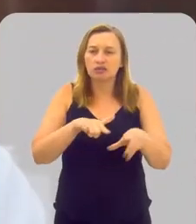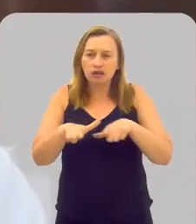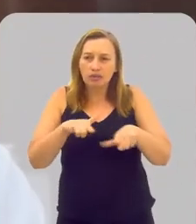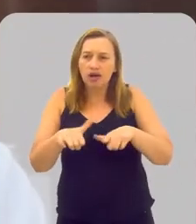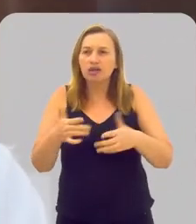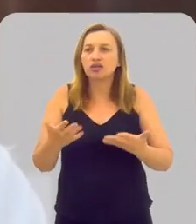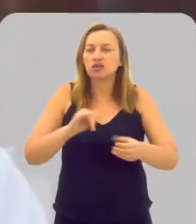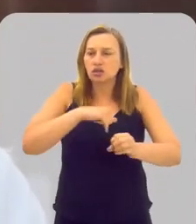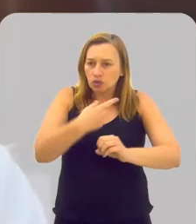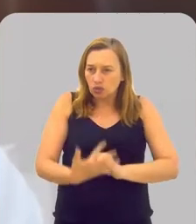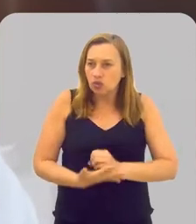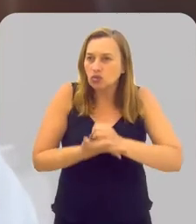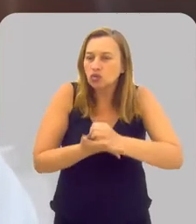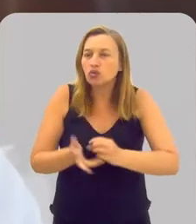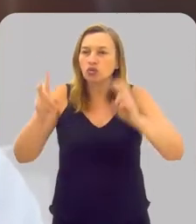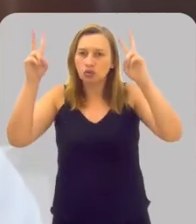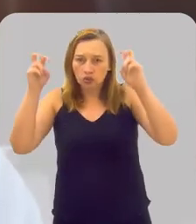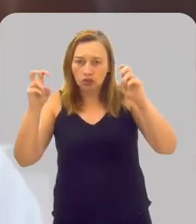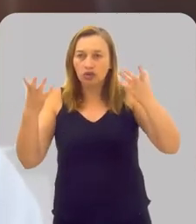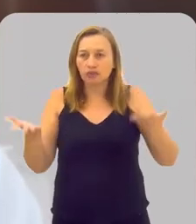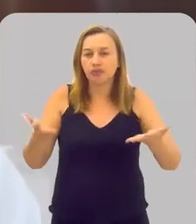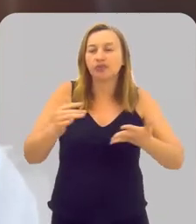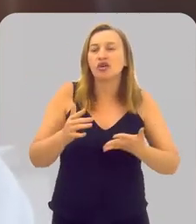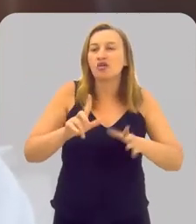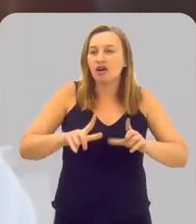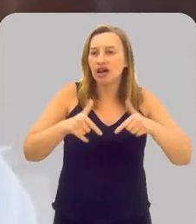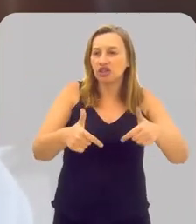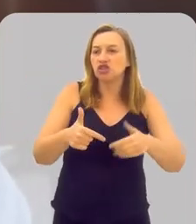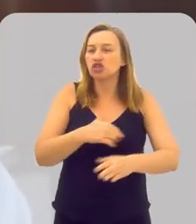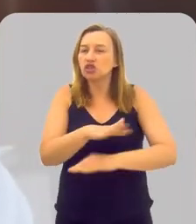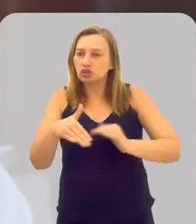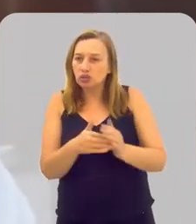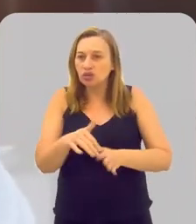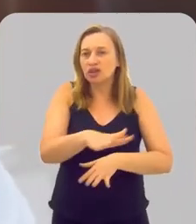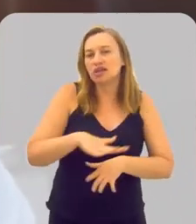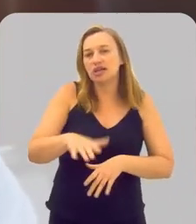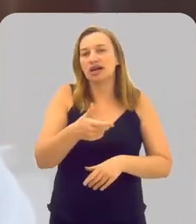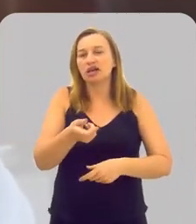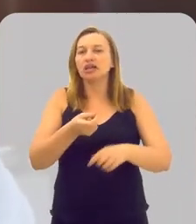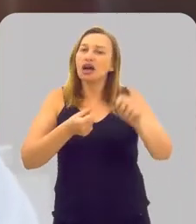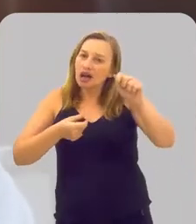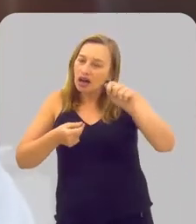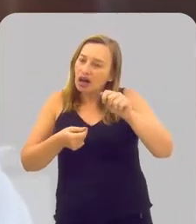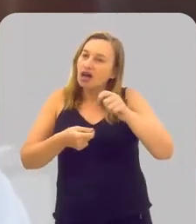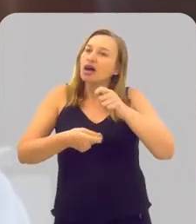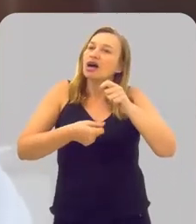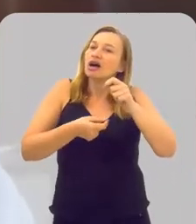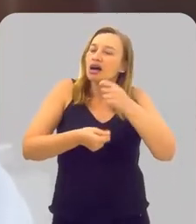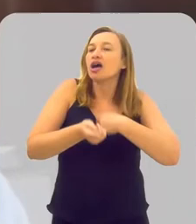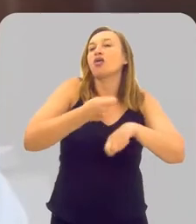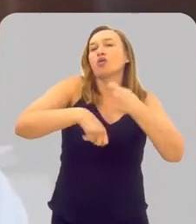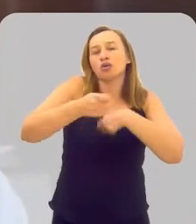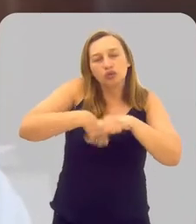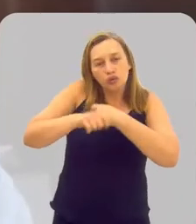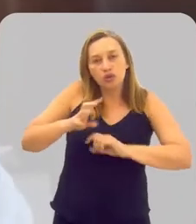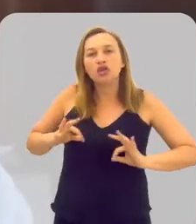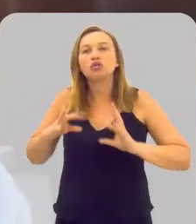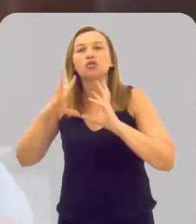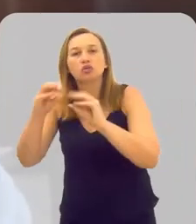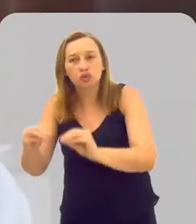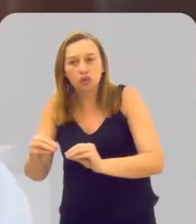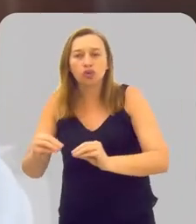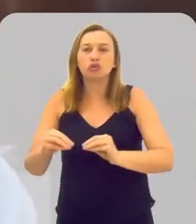mercado, né? Quando a gente olha, o tema de sustentabilidade ele também é transversal. Ele vai atuar em todos os setores da economia. Ele vai